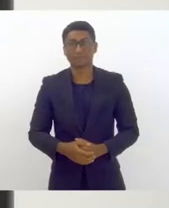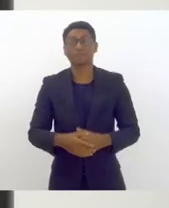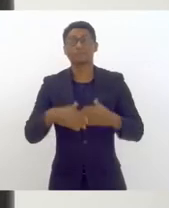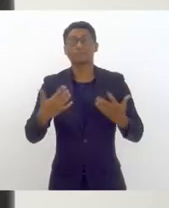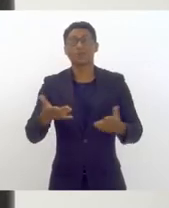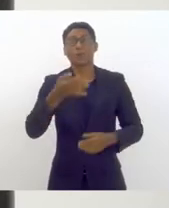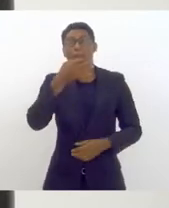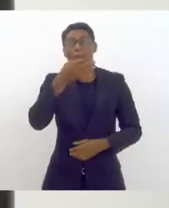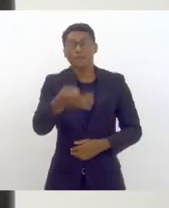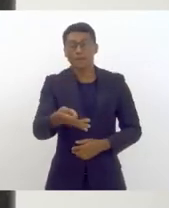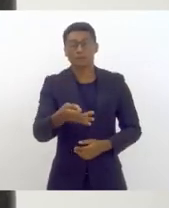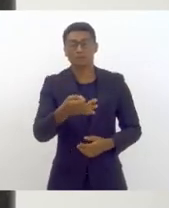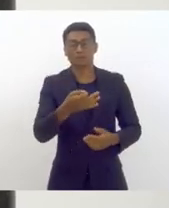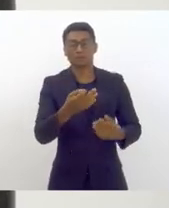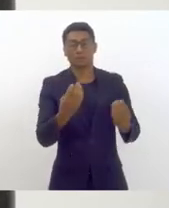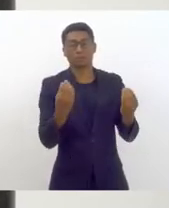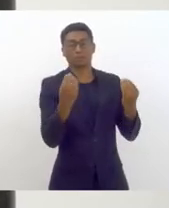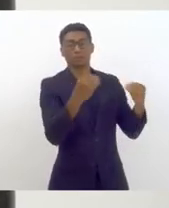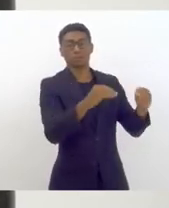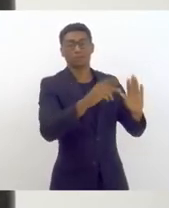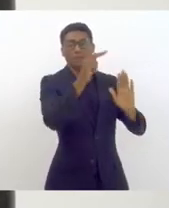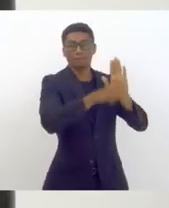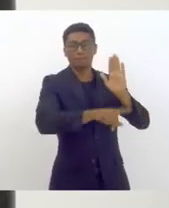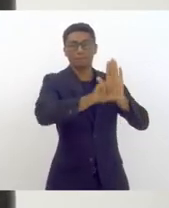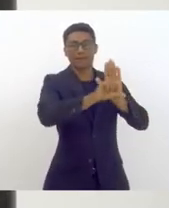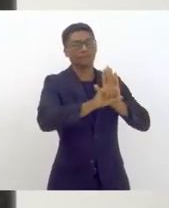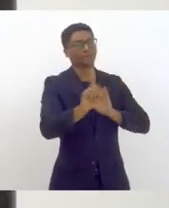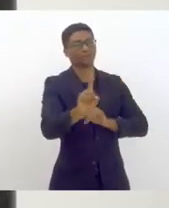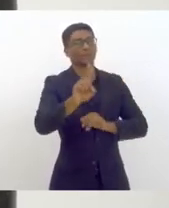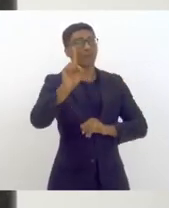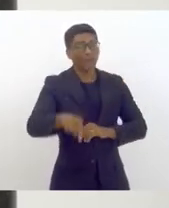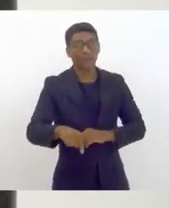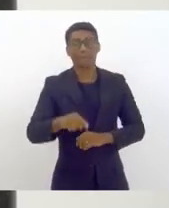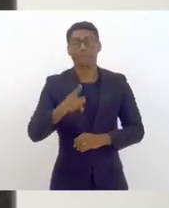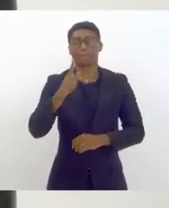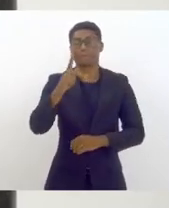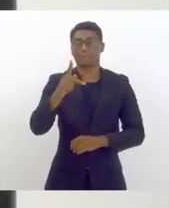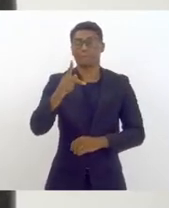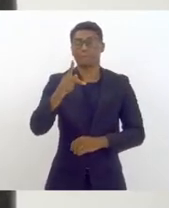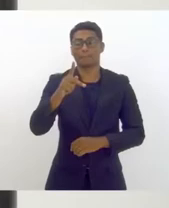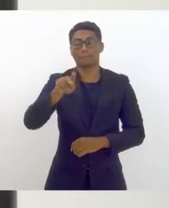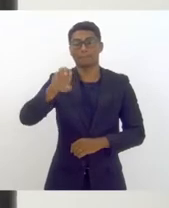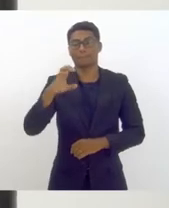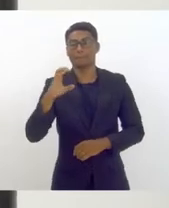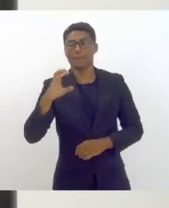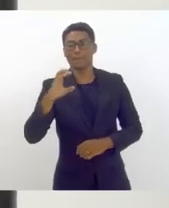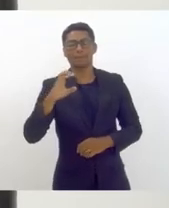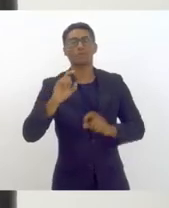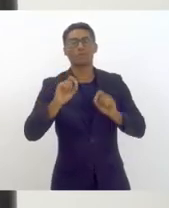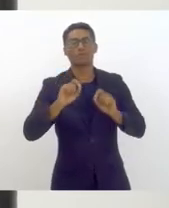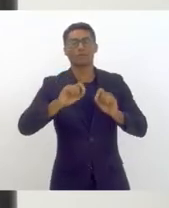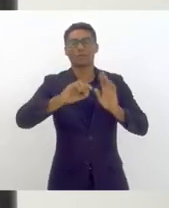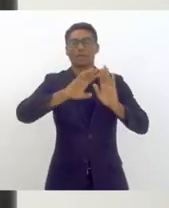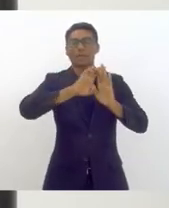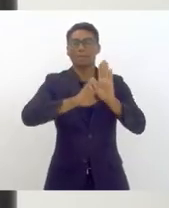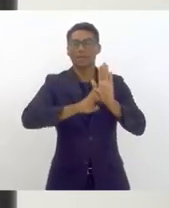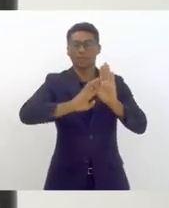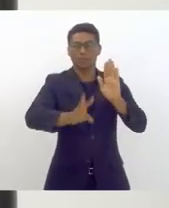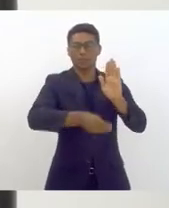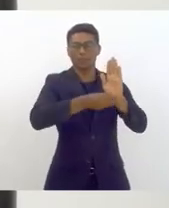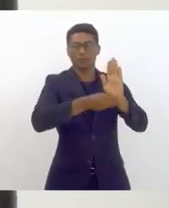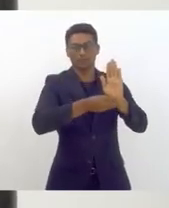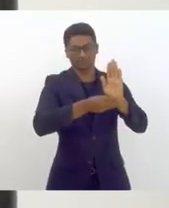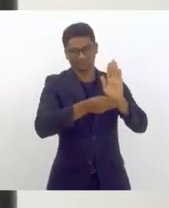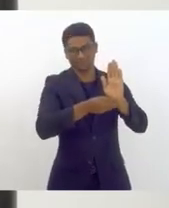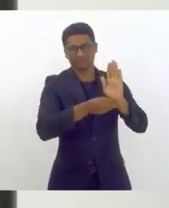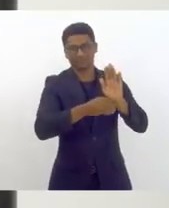na verdade, não é uma PL, é uma PEC. É uma proposta de emenda constitucional para fazer